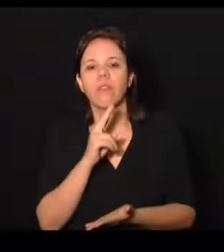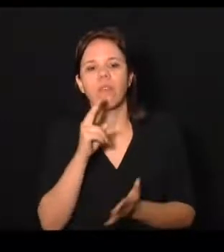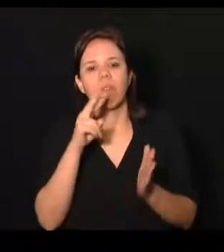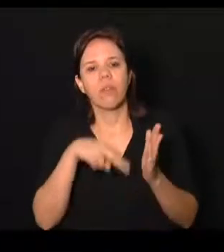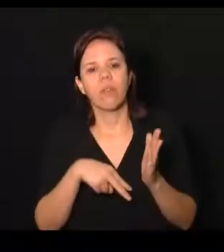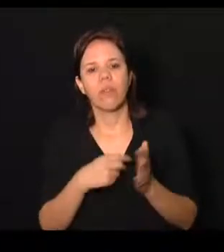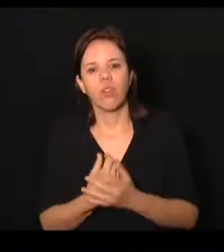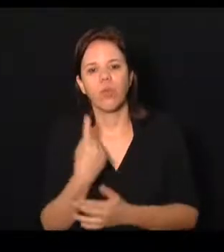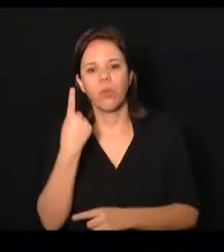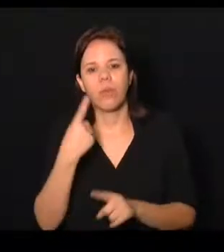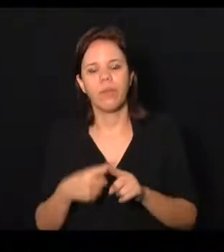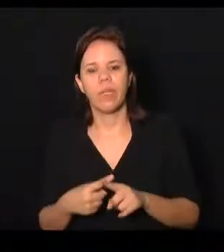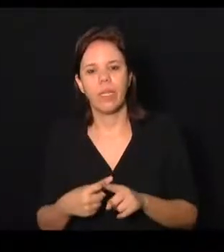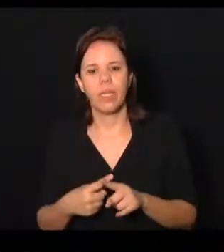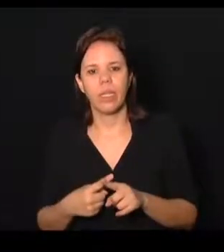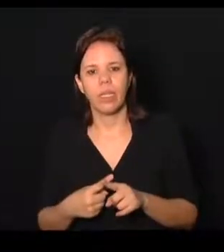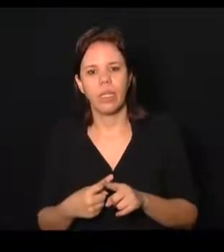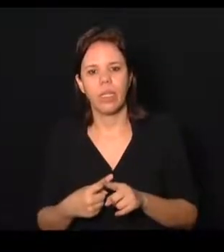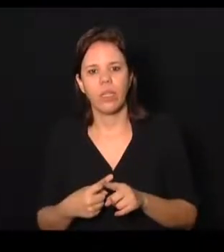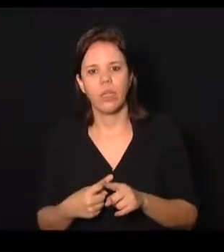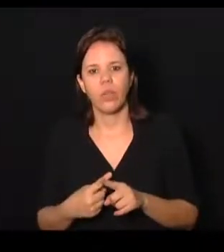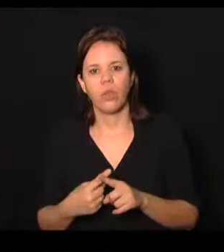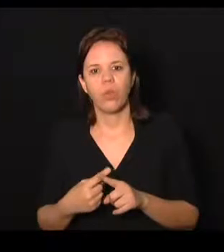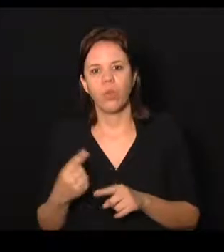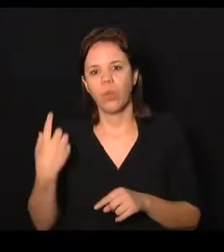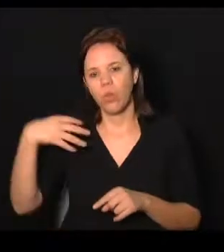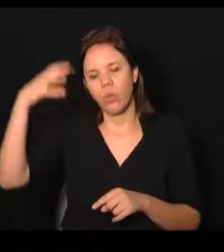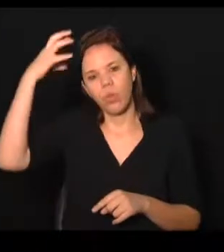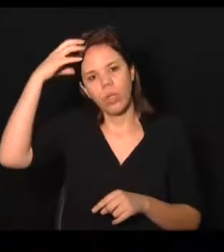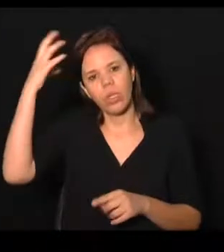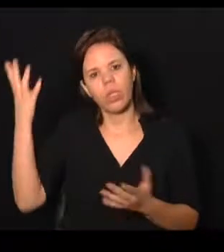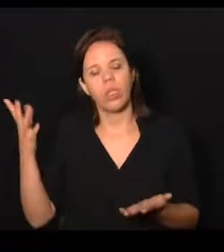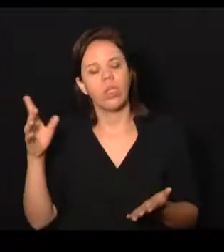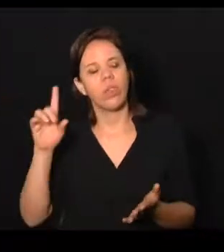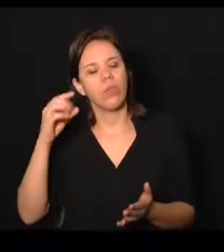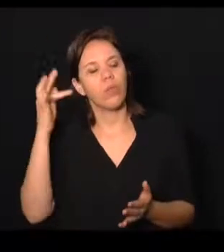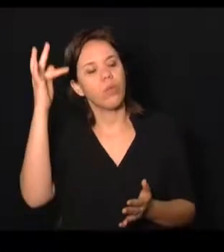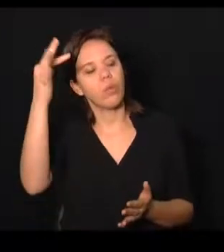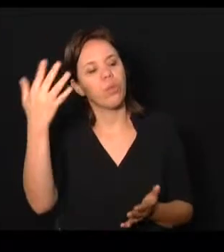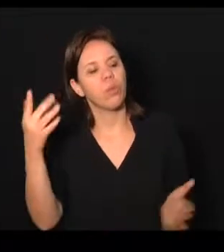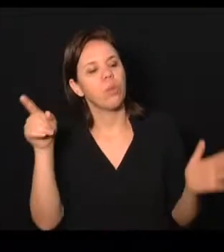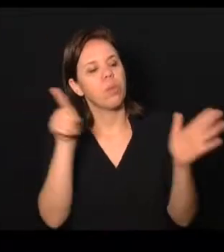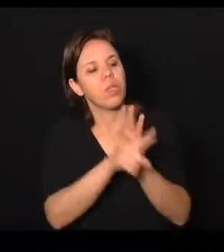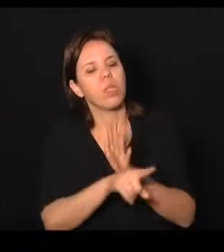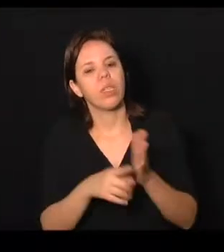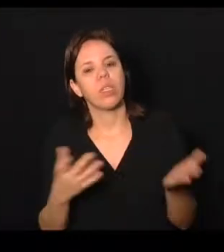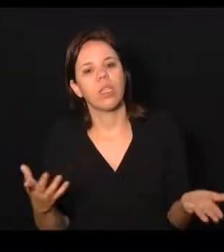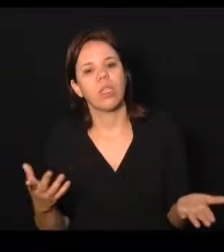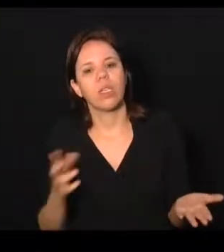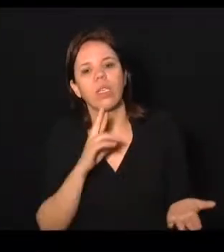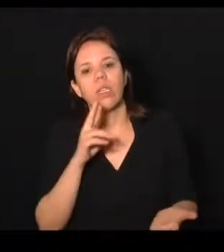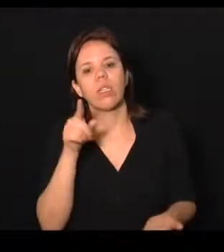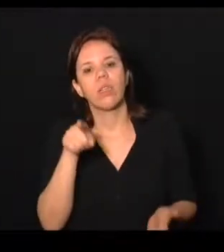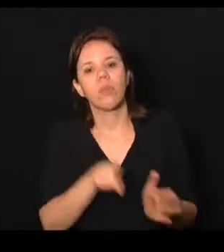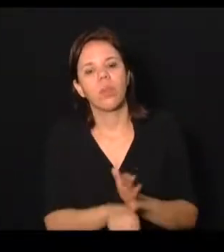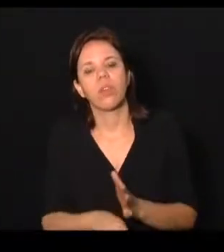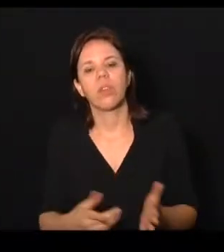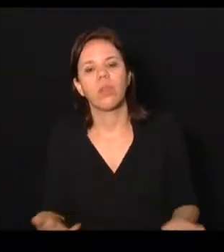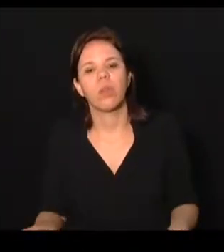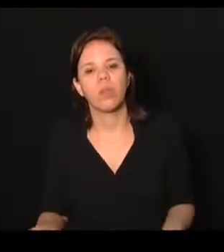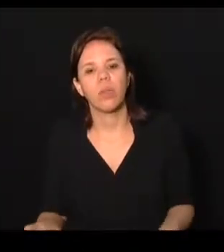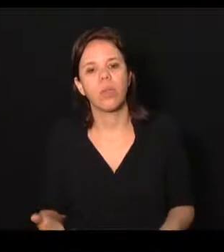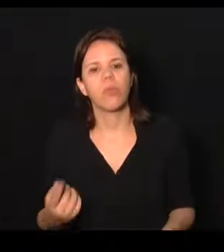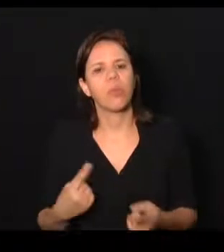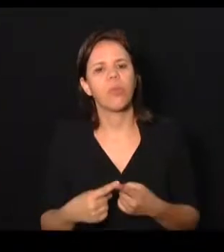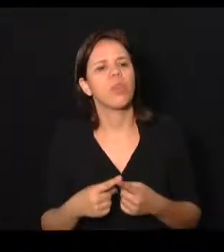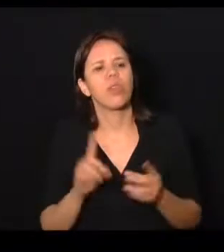uma vez, que um dia o rei dos reis perguntará, lhe responderá, você vai perguntar, mas a quem